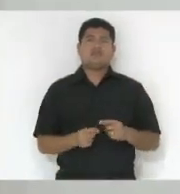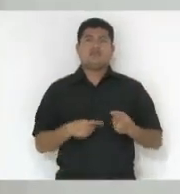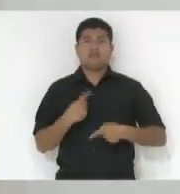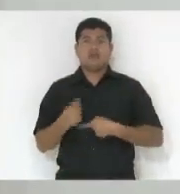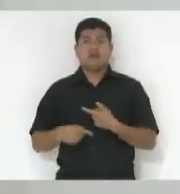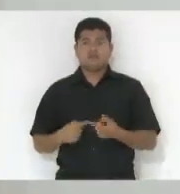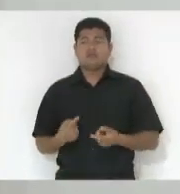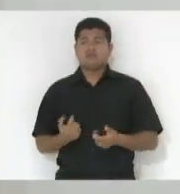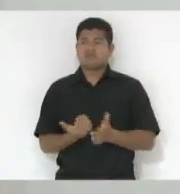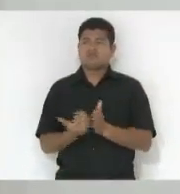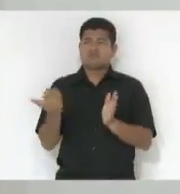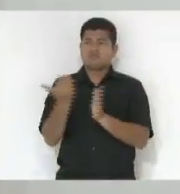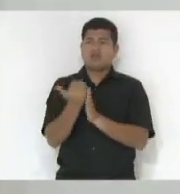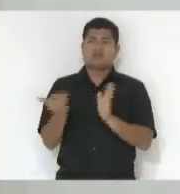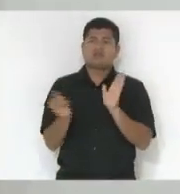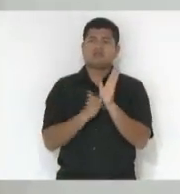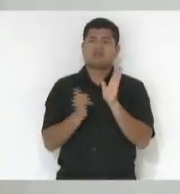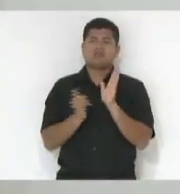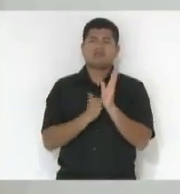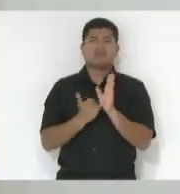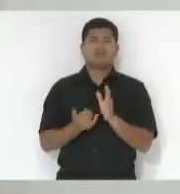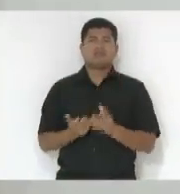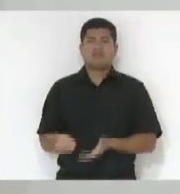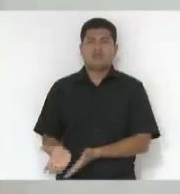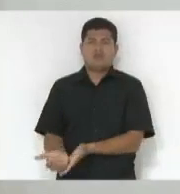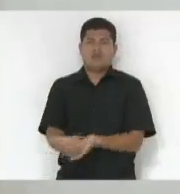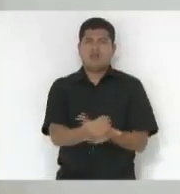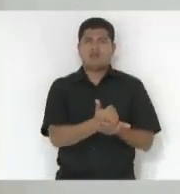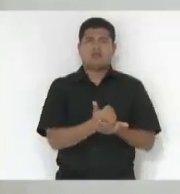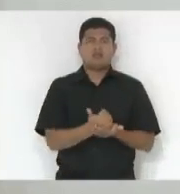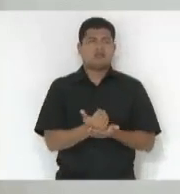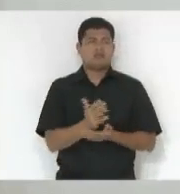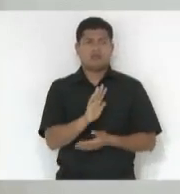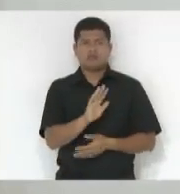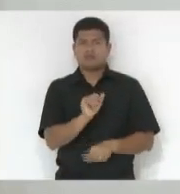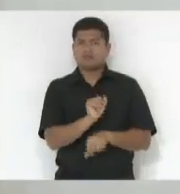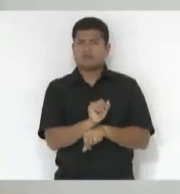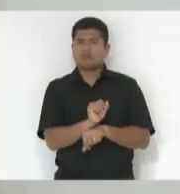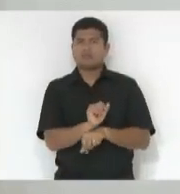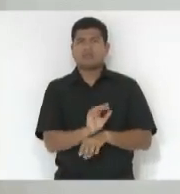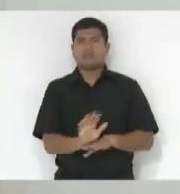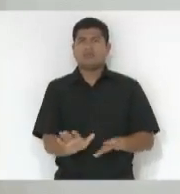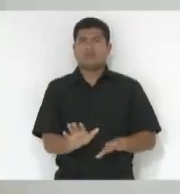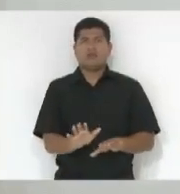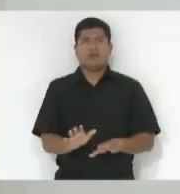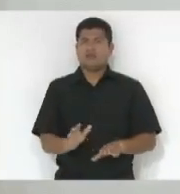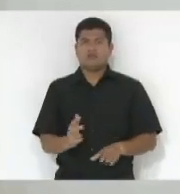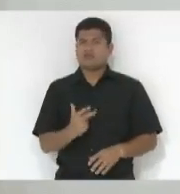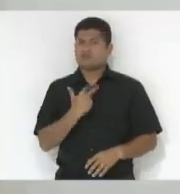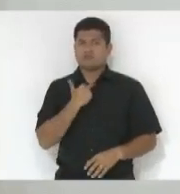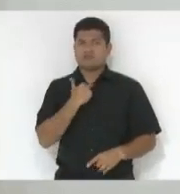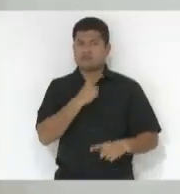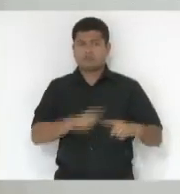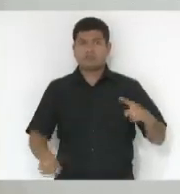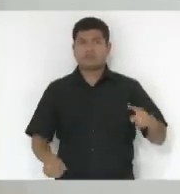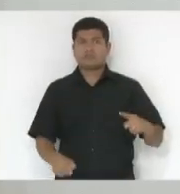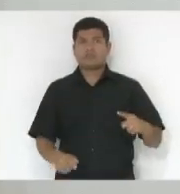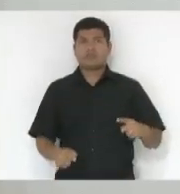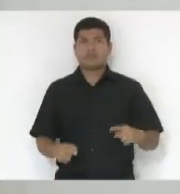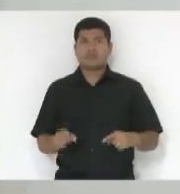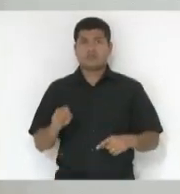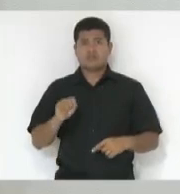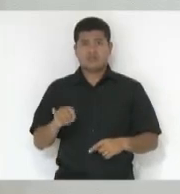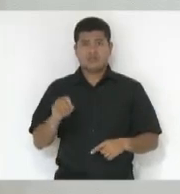depois aumentava impostos. Os barões falaram, epa, pera lá, não vai mais fazer isso sem passar por